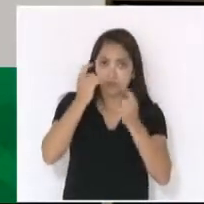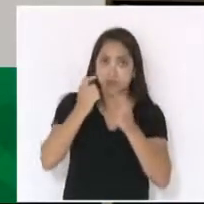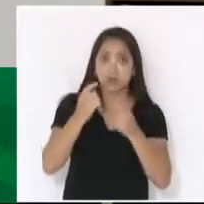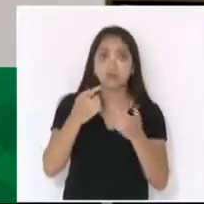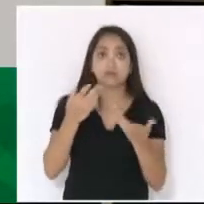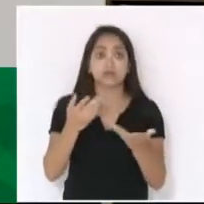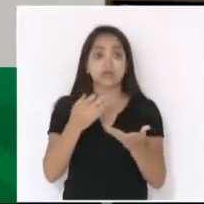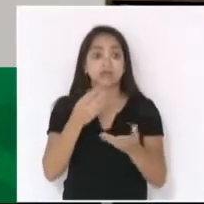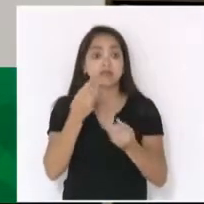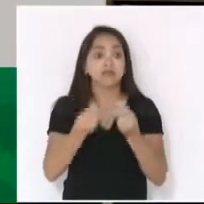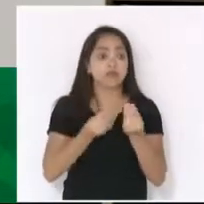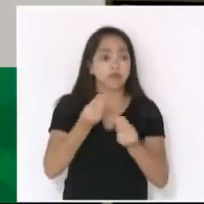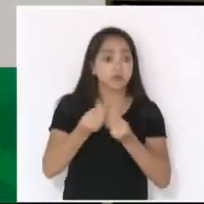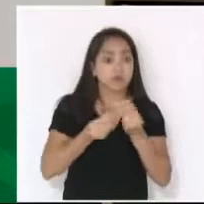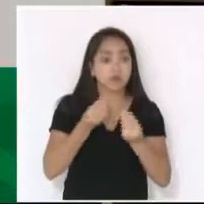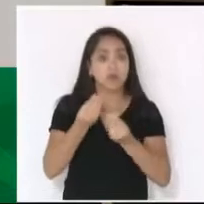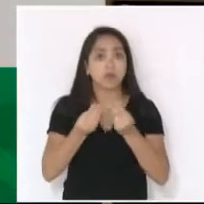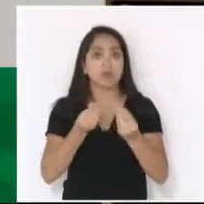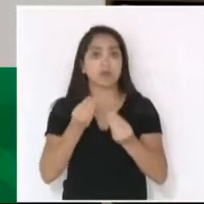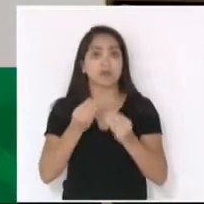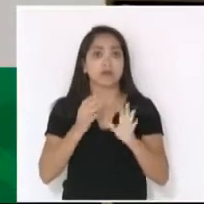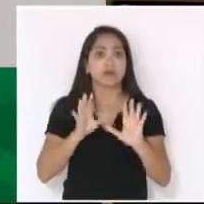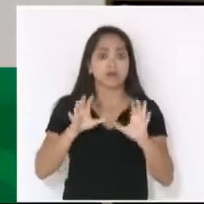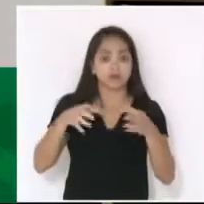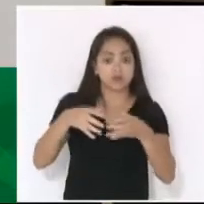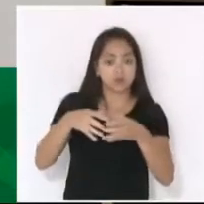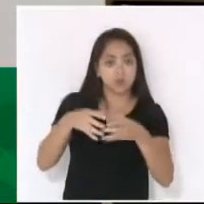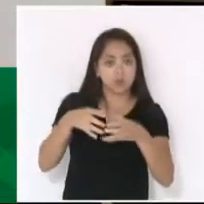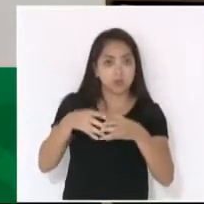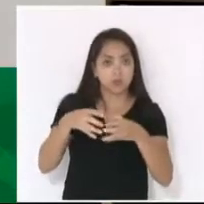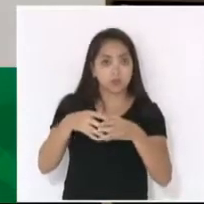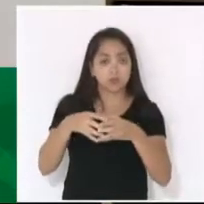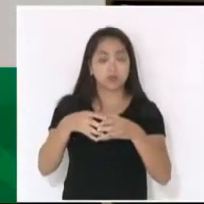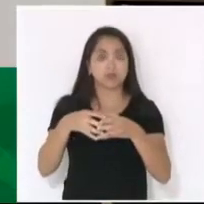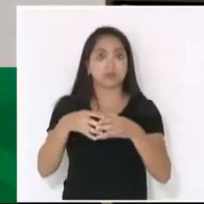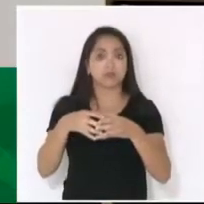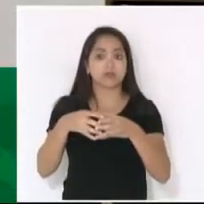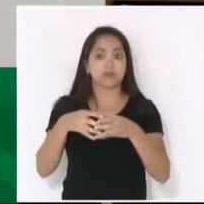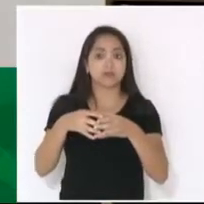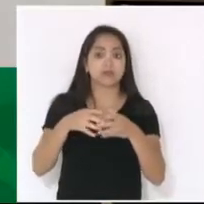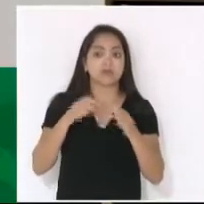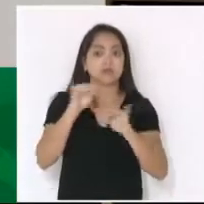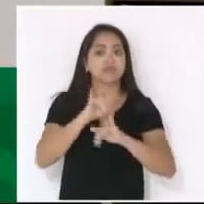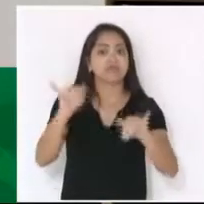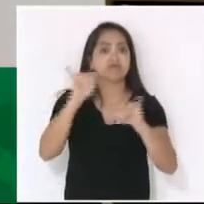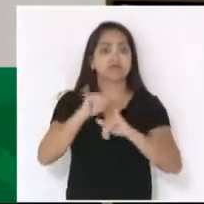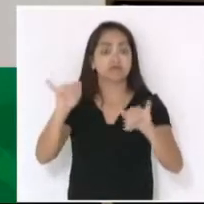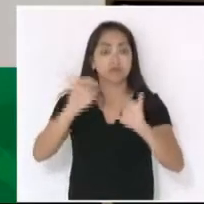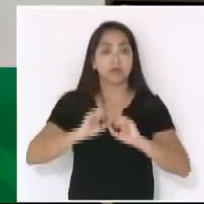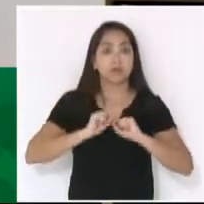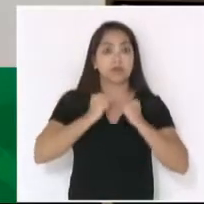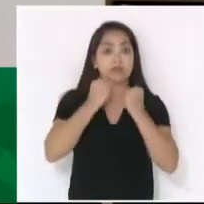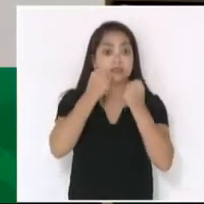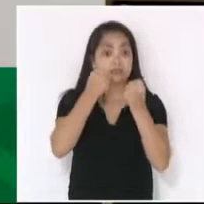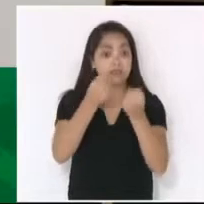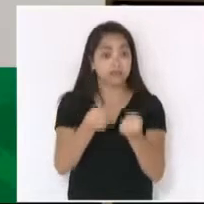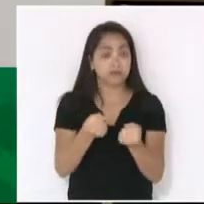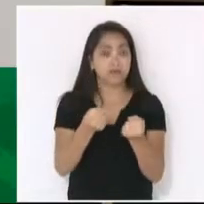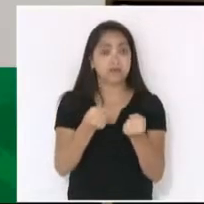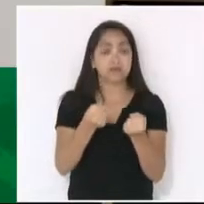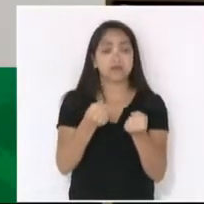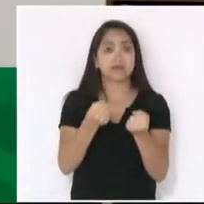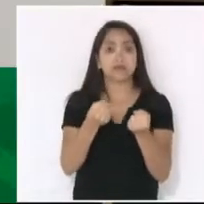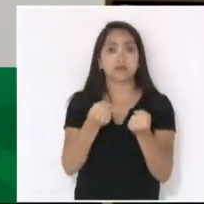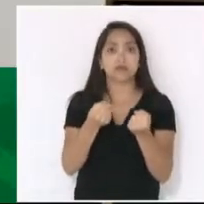dados subsídios para fazer uma coletiva até a nível nacional para defender de vez